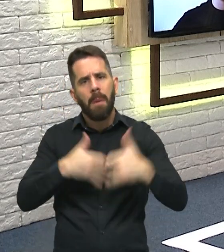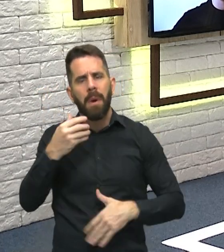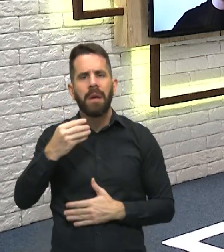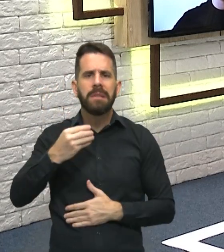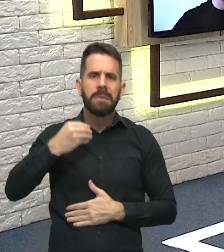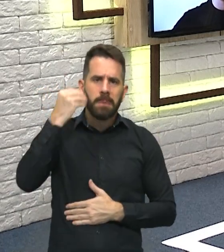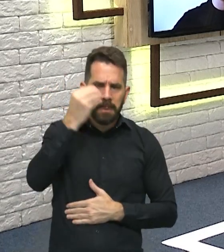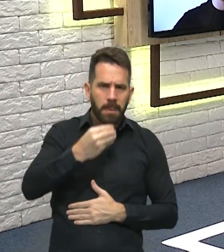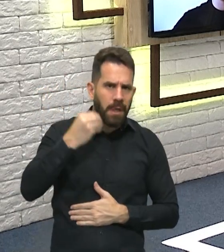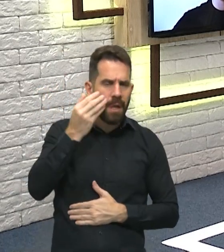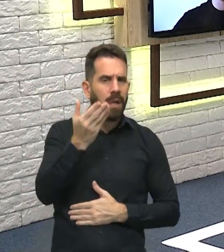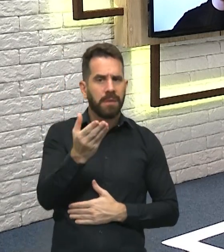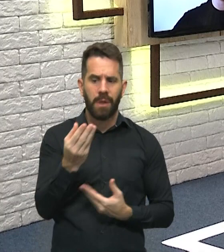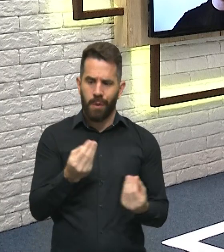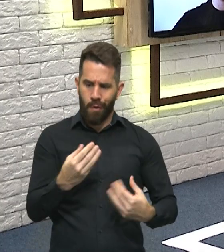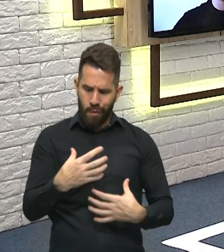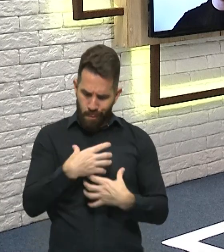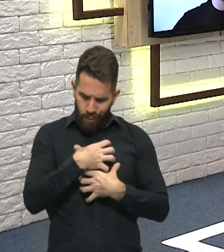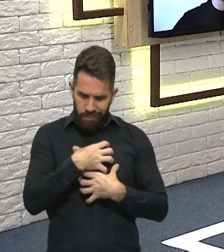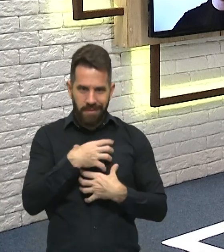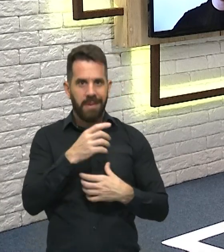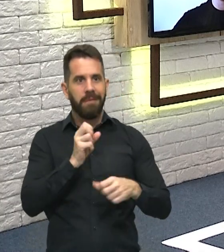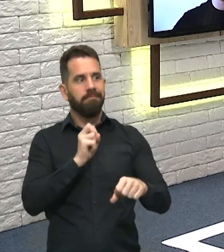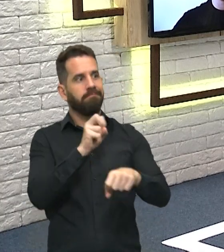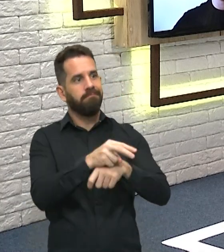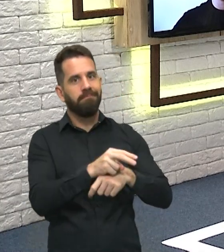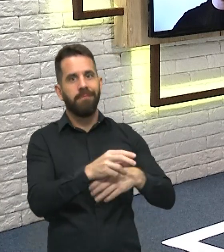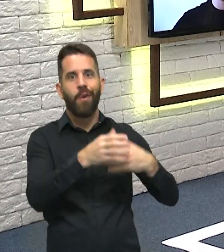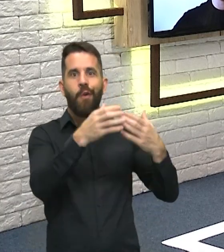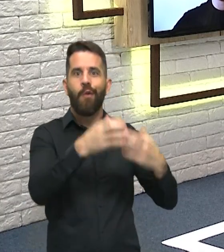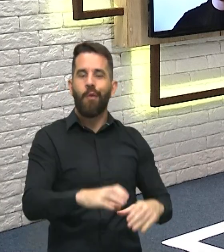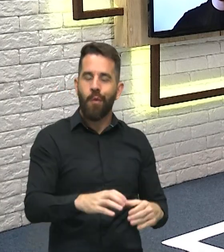para você essa inserção na universidade?